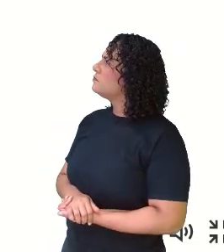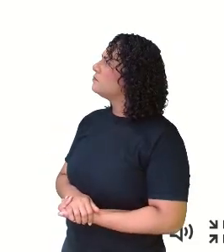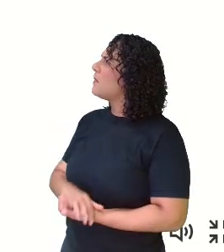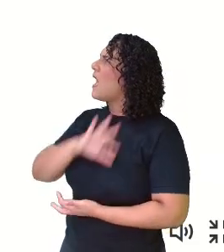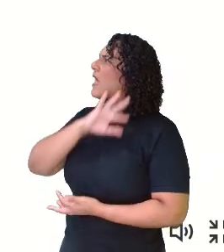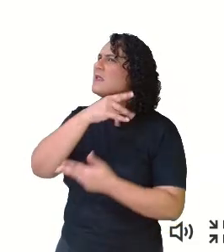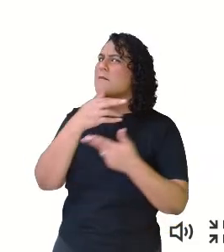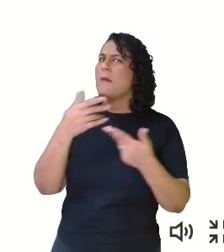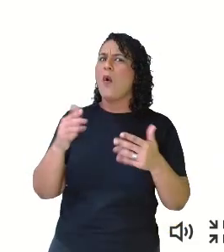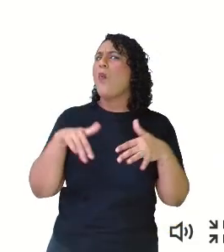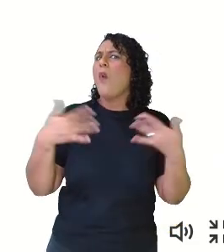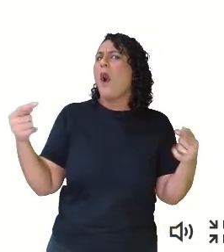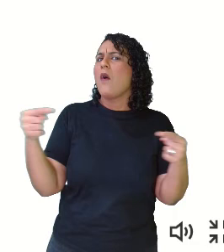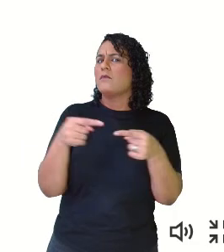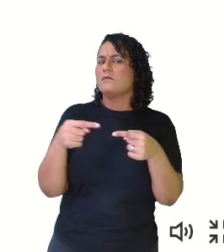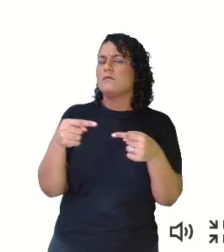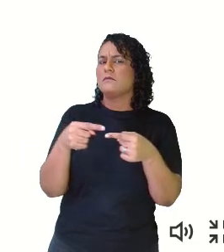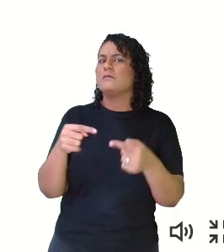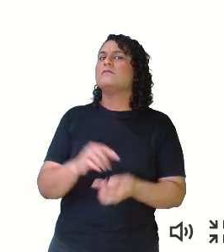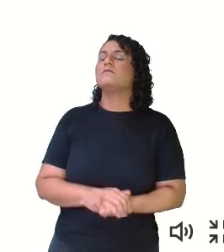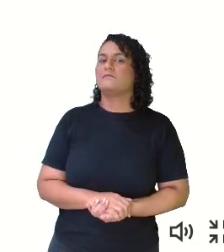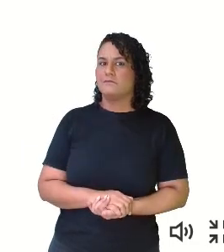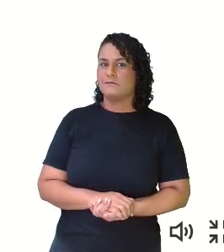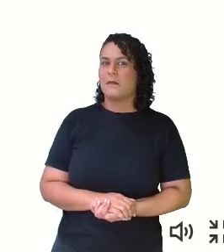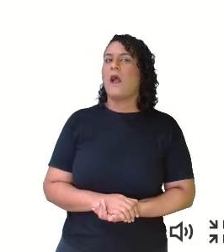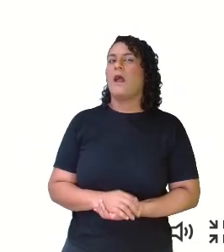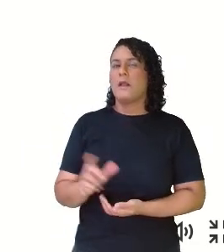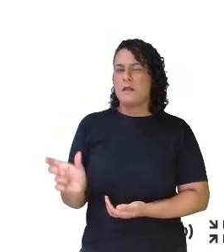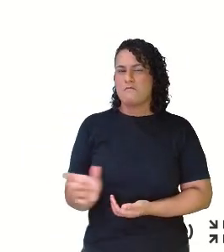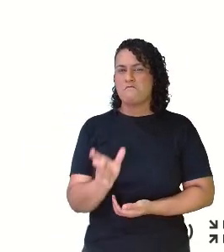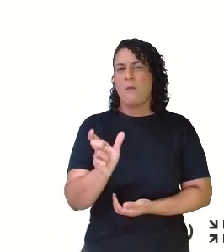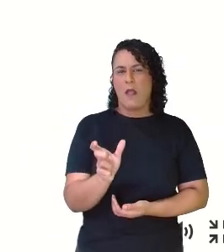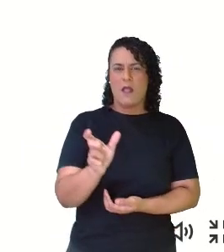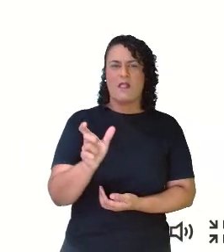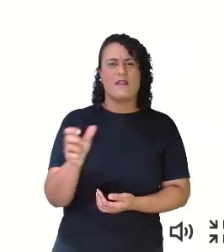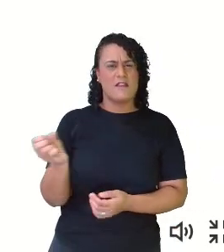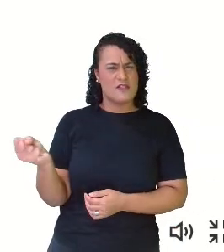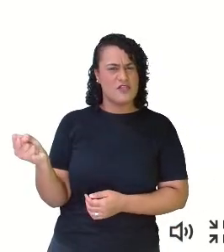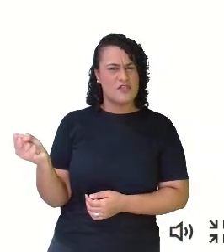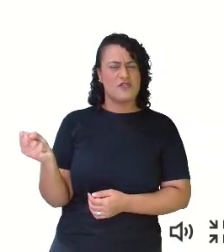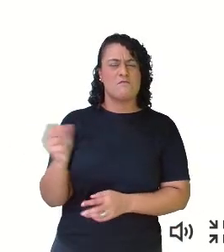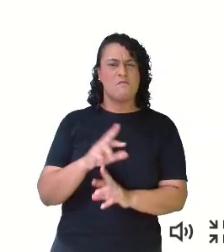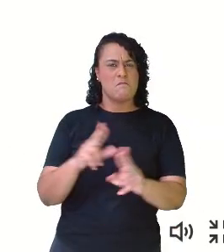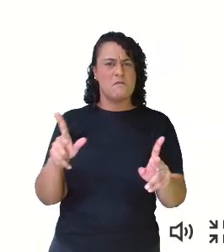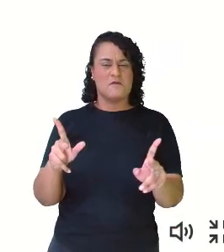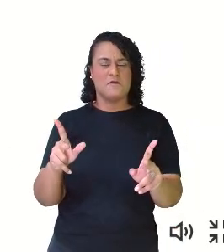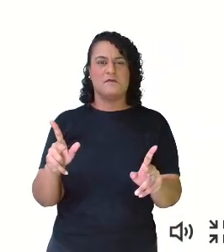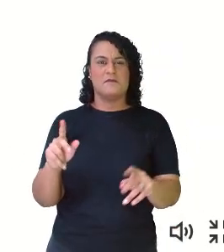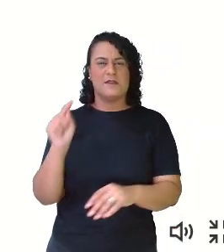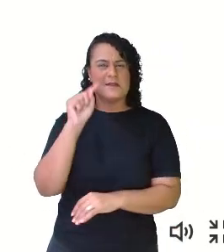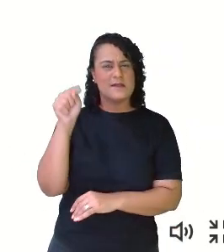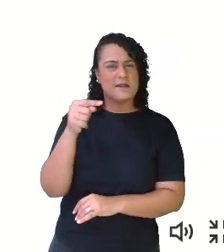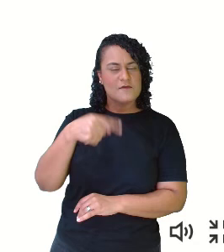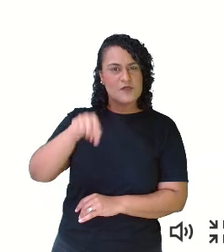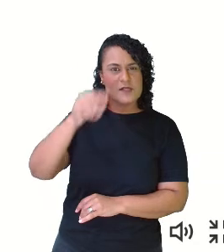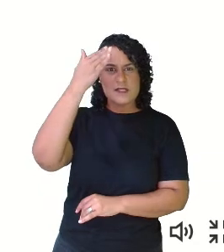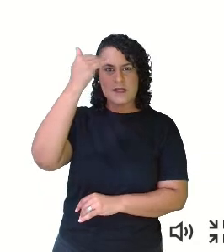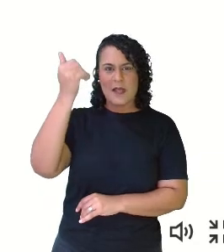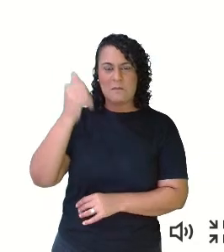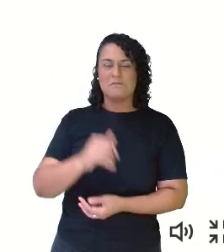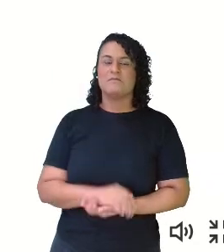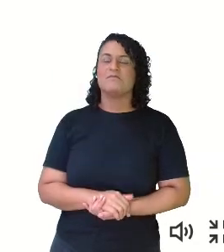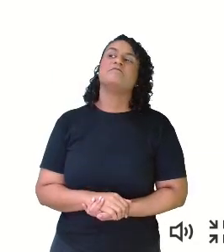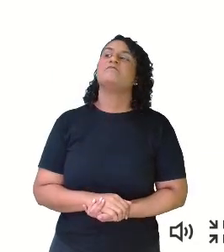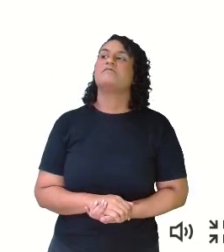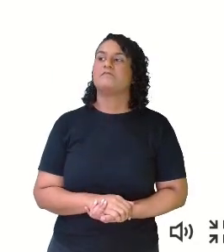gente? E tem um nome bem diferente, tá? Será que vocês vão saber? Vamos